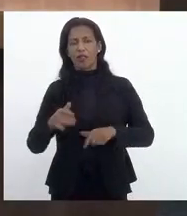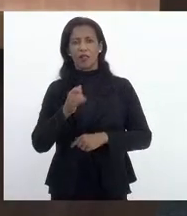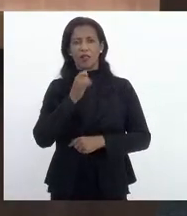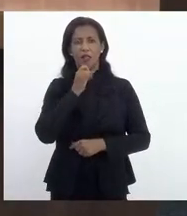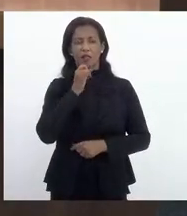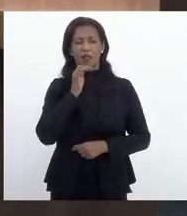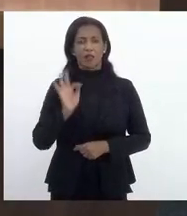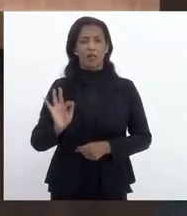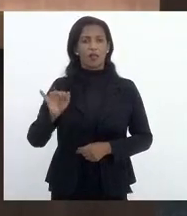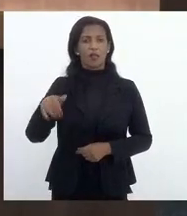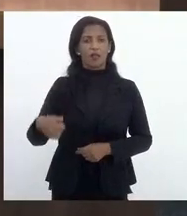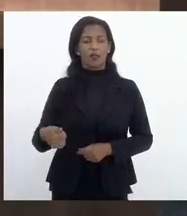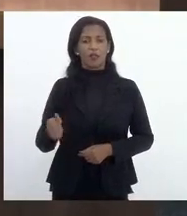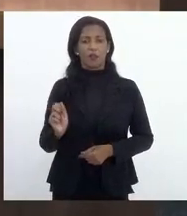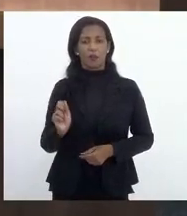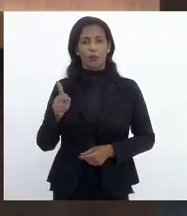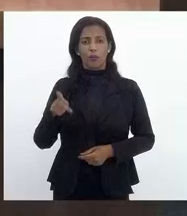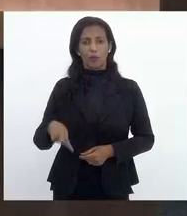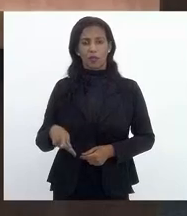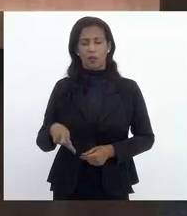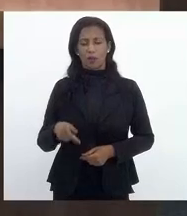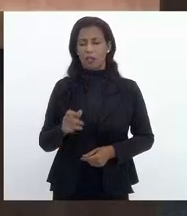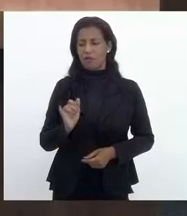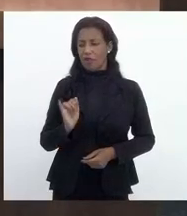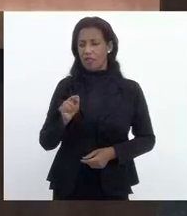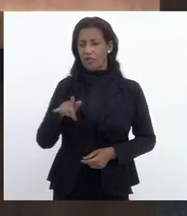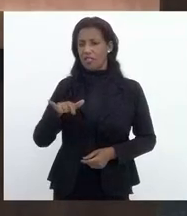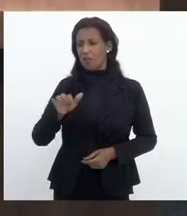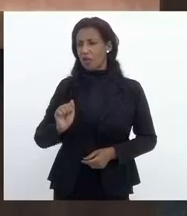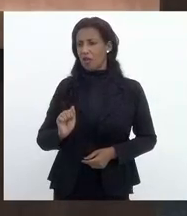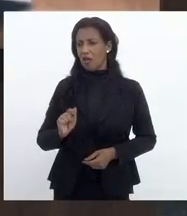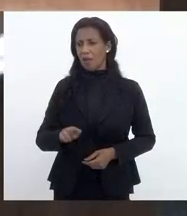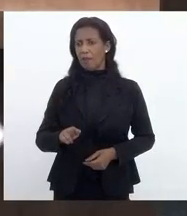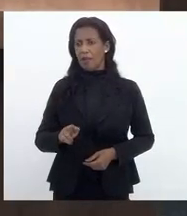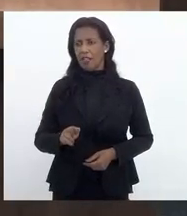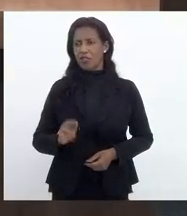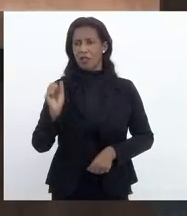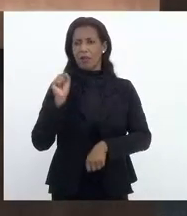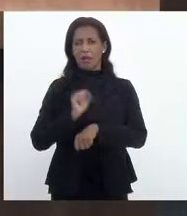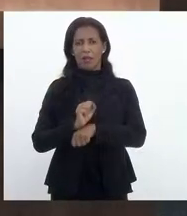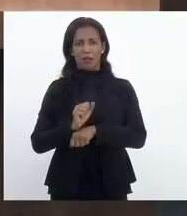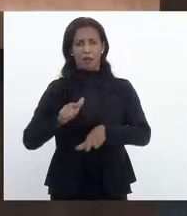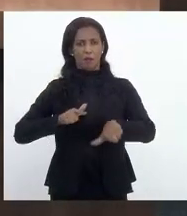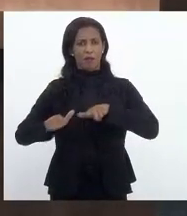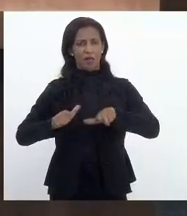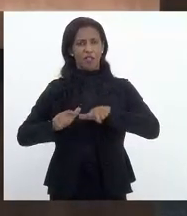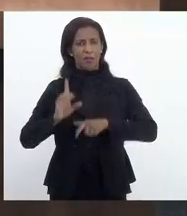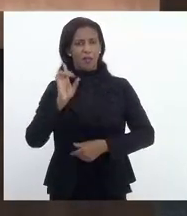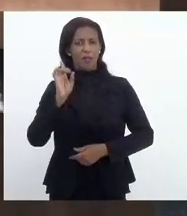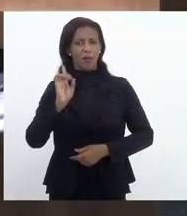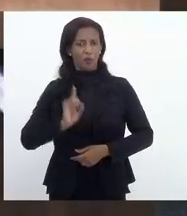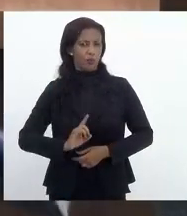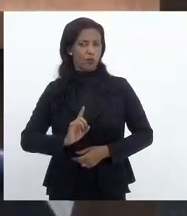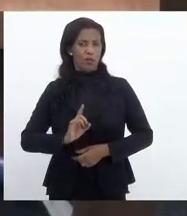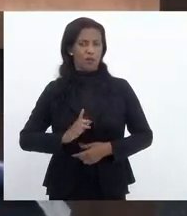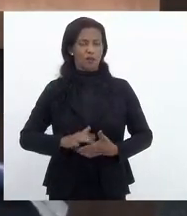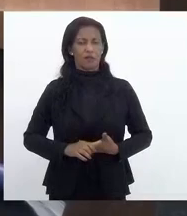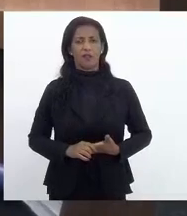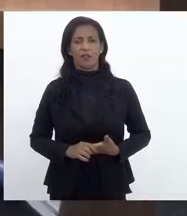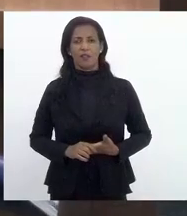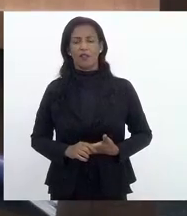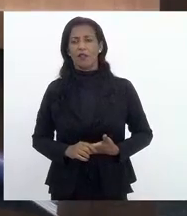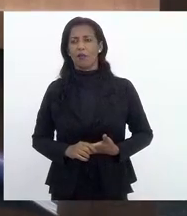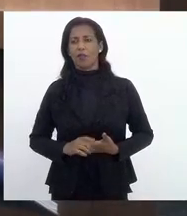por exemplo fim da aposentadoria por invalidez porque quando cria a figura da readaptação significa o